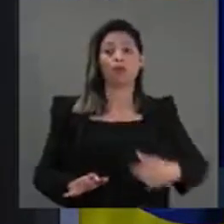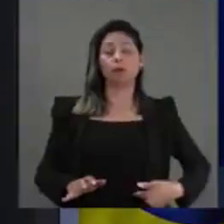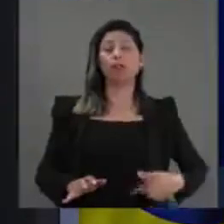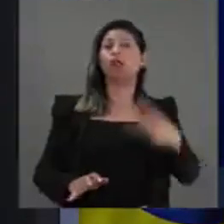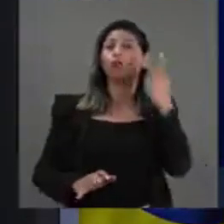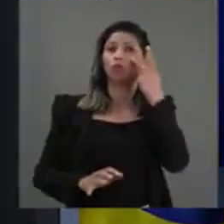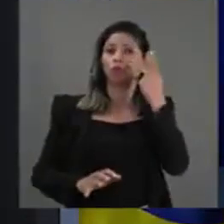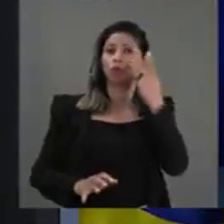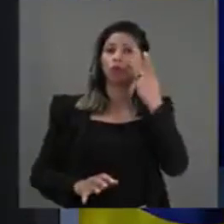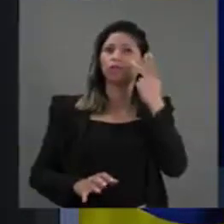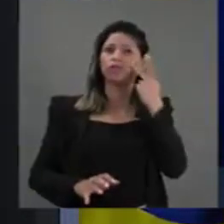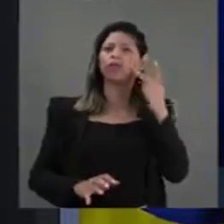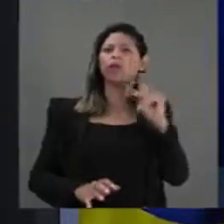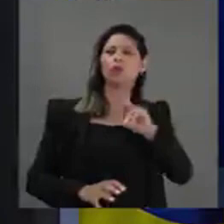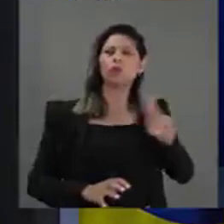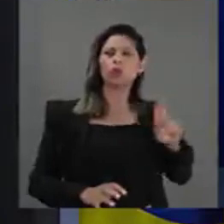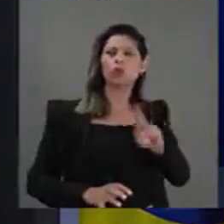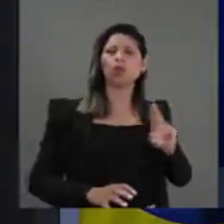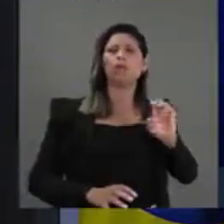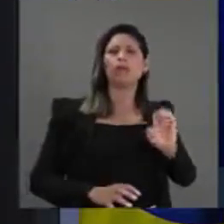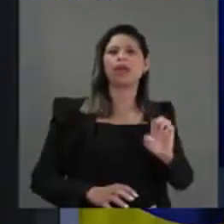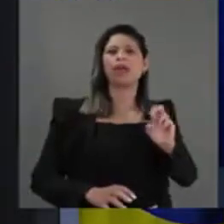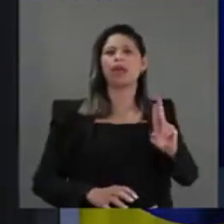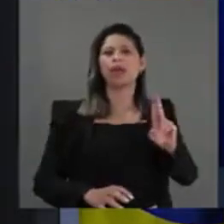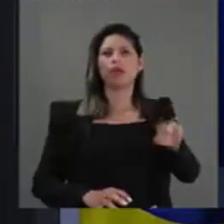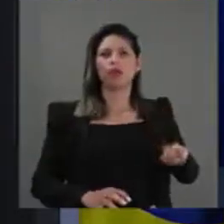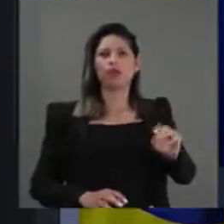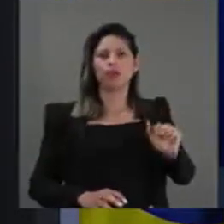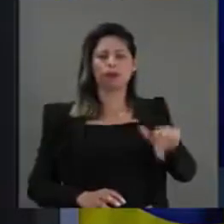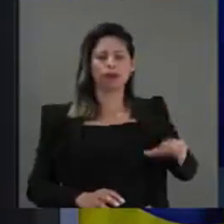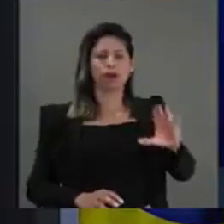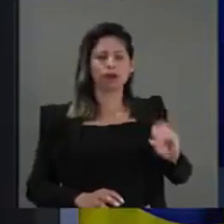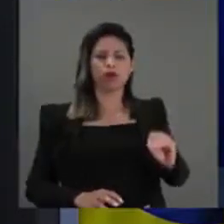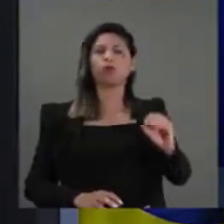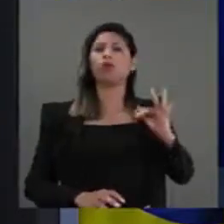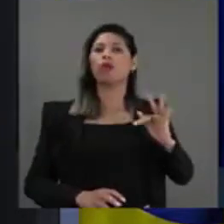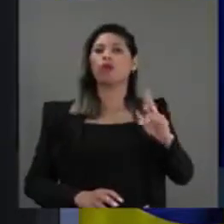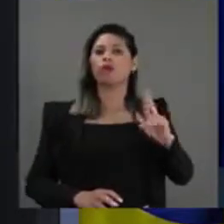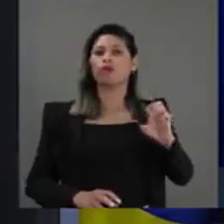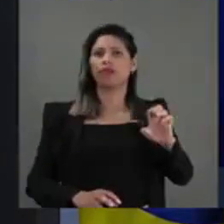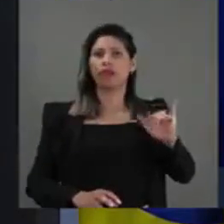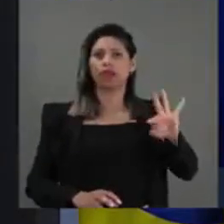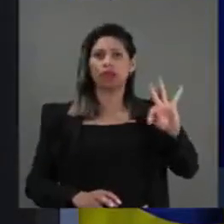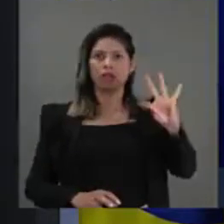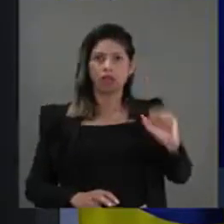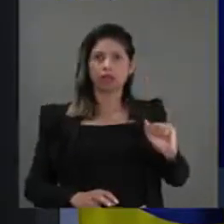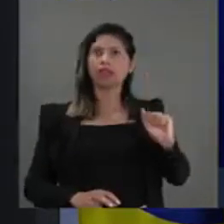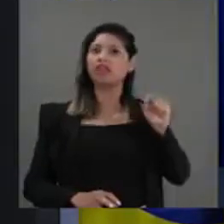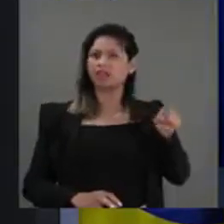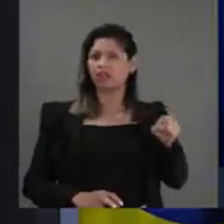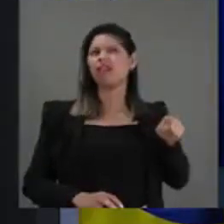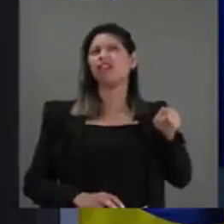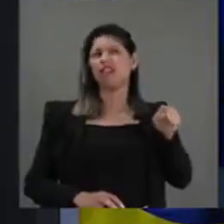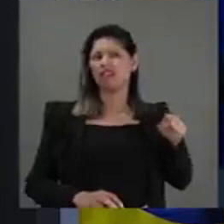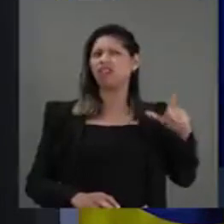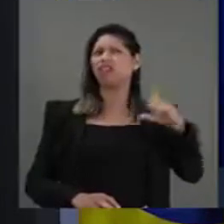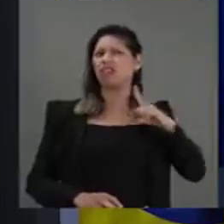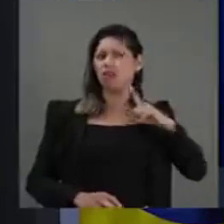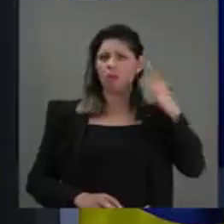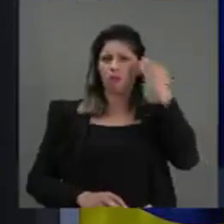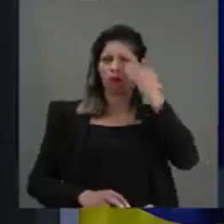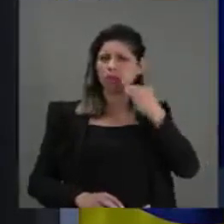Mano Freitas, tem um histórico, né, que eu não quero acreditar, um